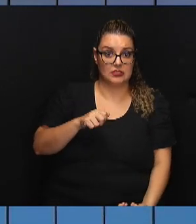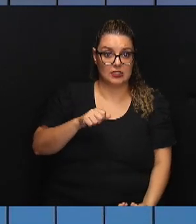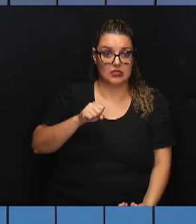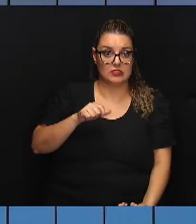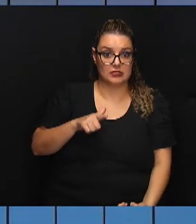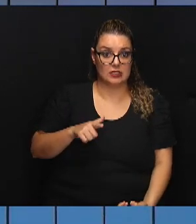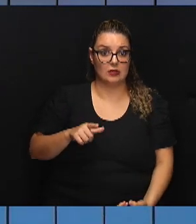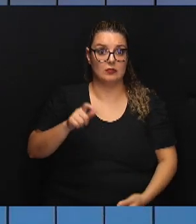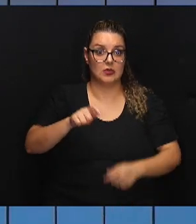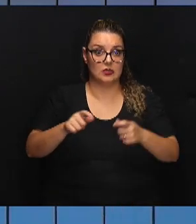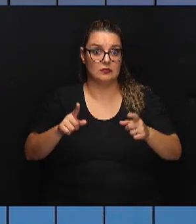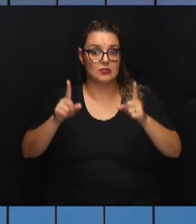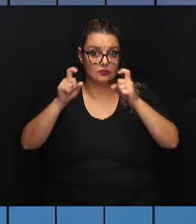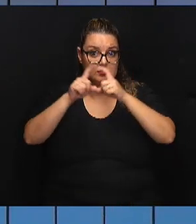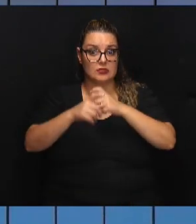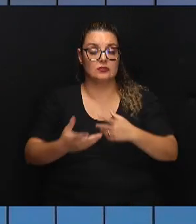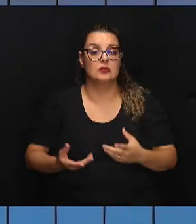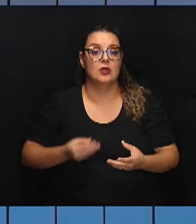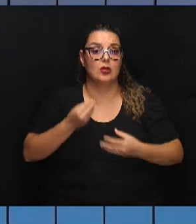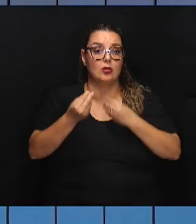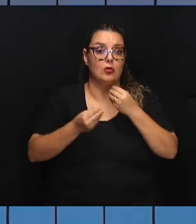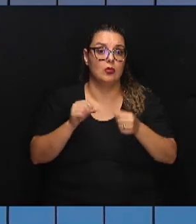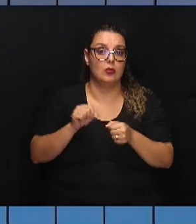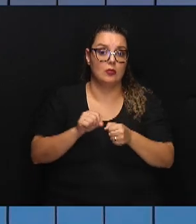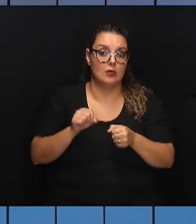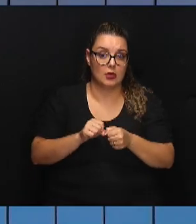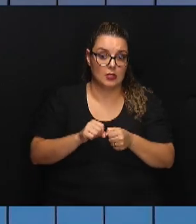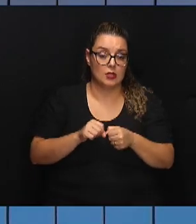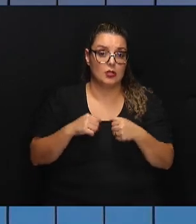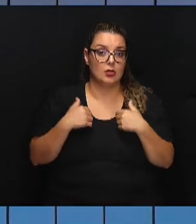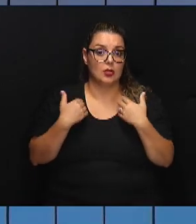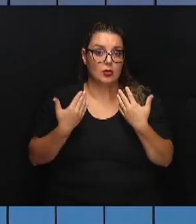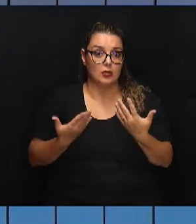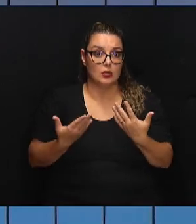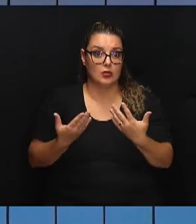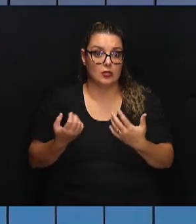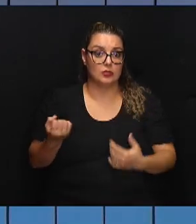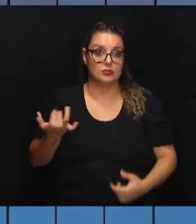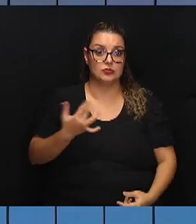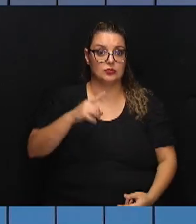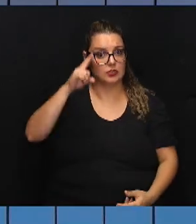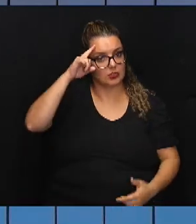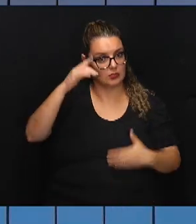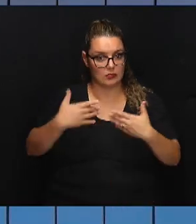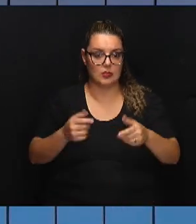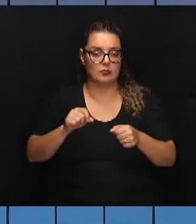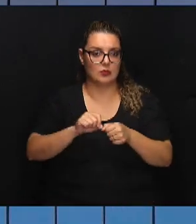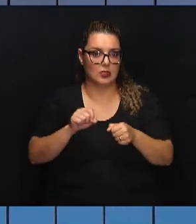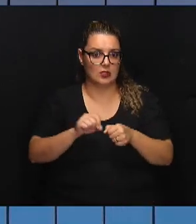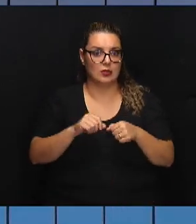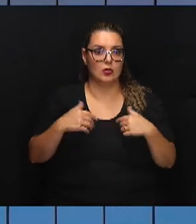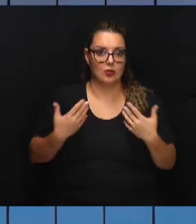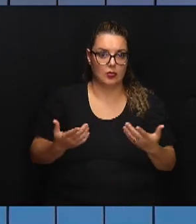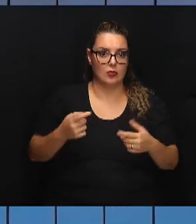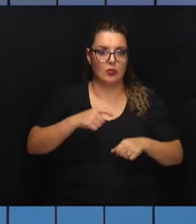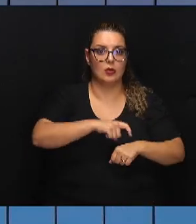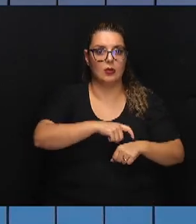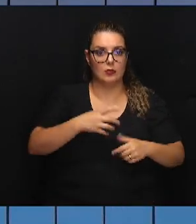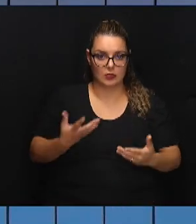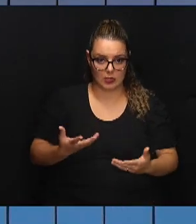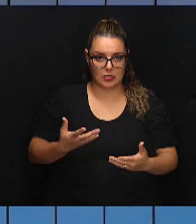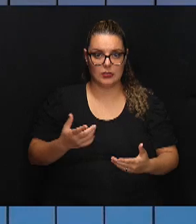dificuldade de como fazer e qual que de quantos dias tem que fazer, qual é a periodicidade